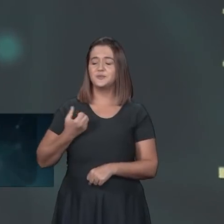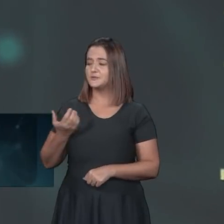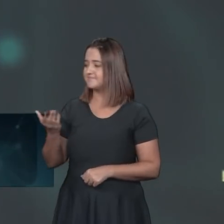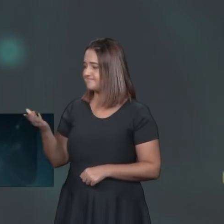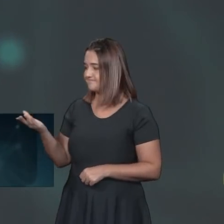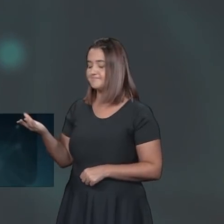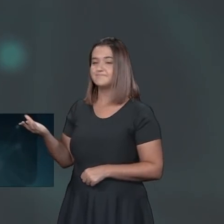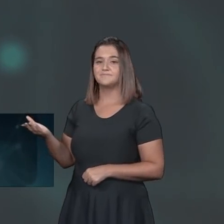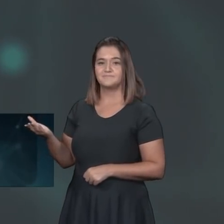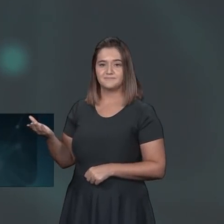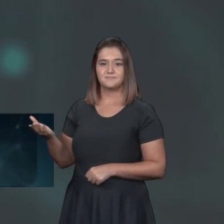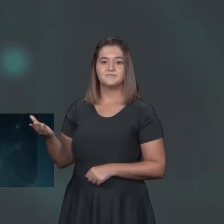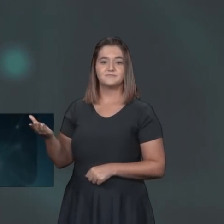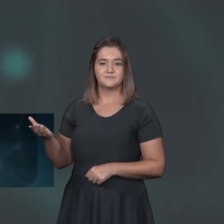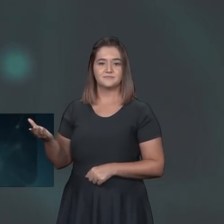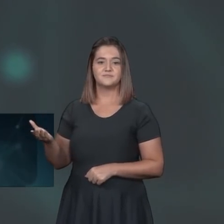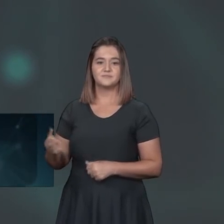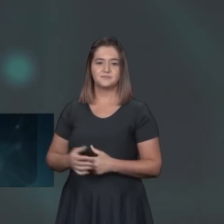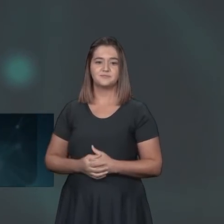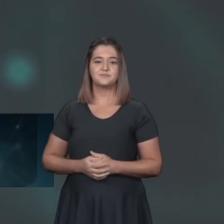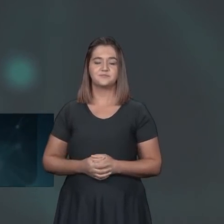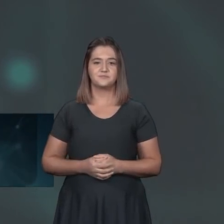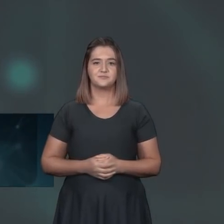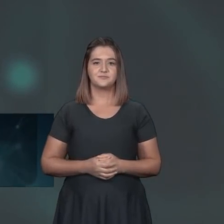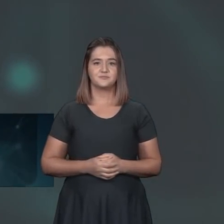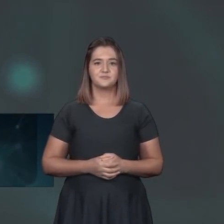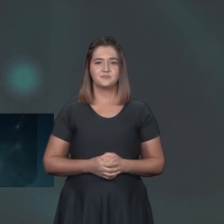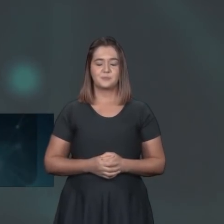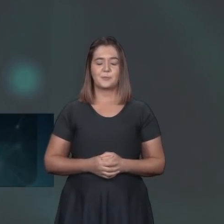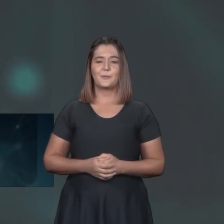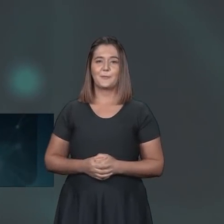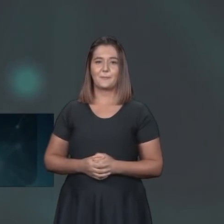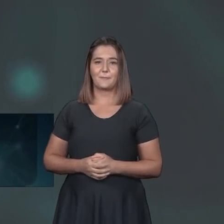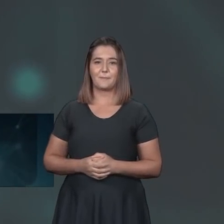98316 9749. Vou repetir, 12